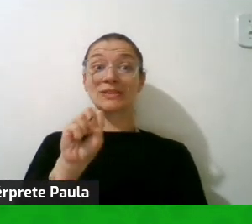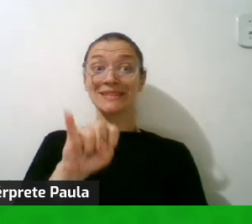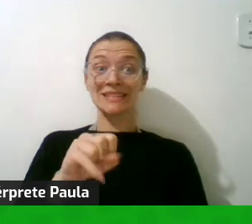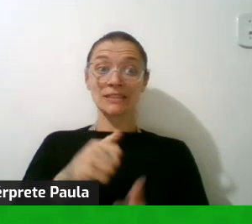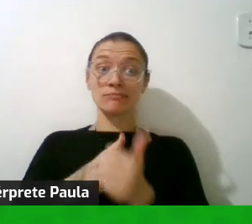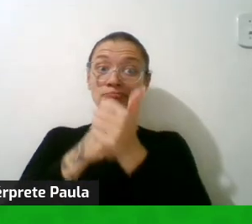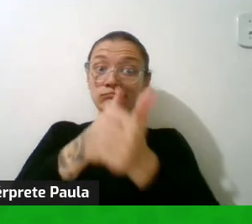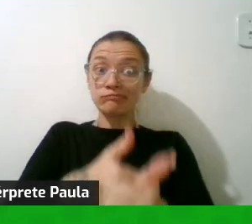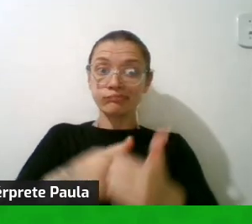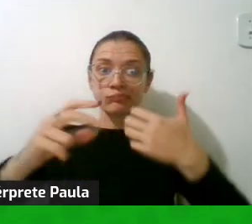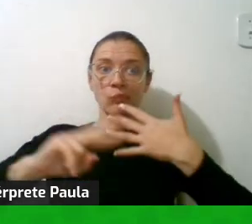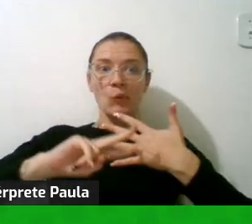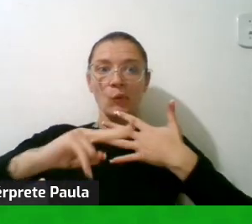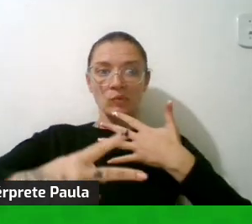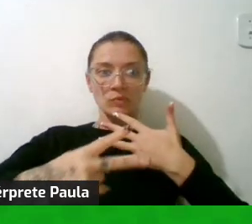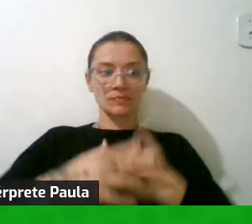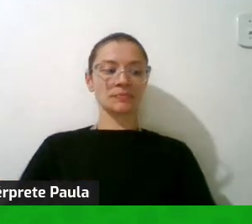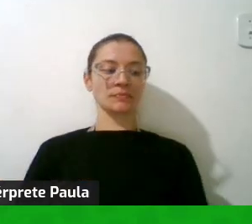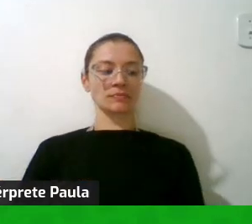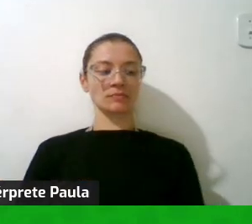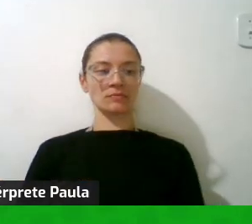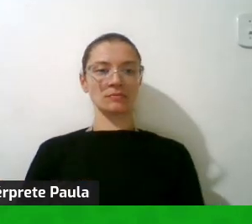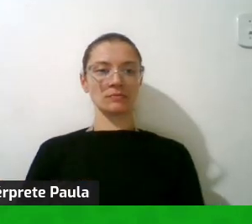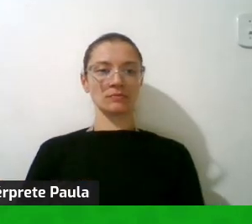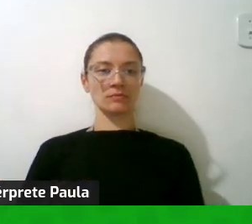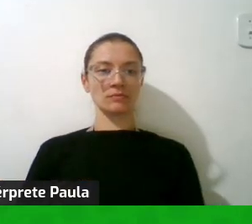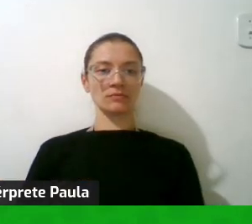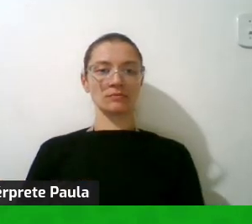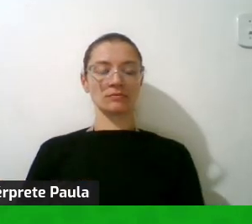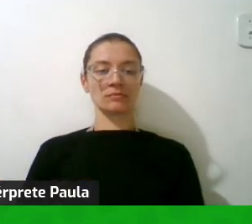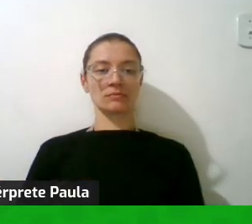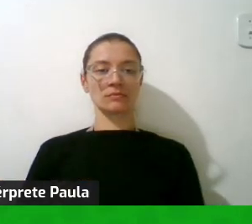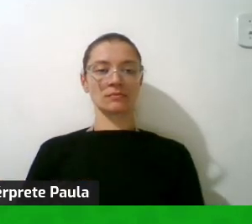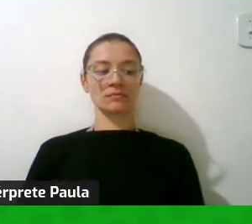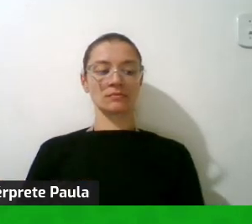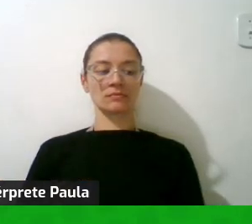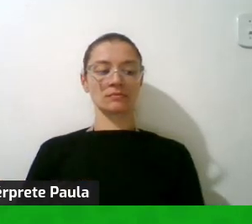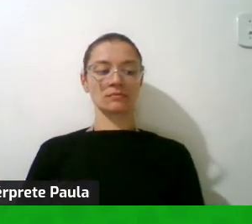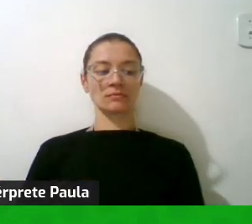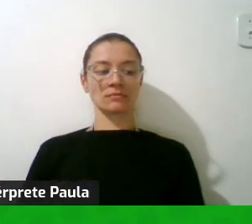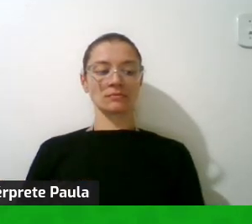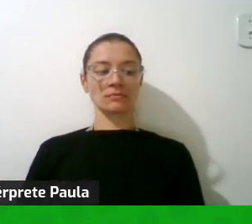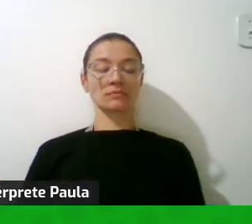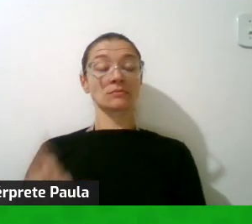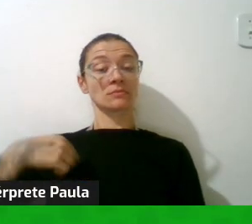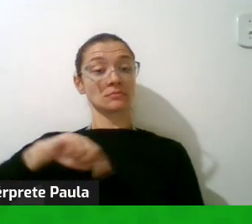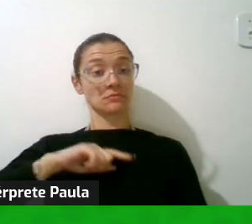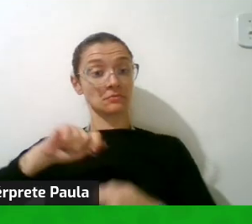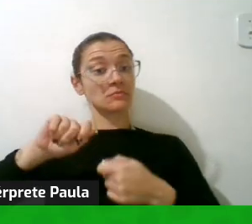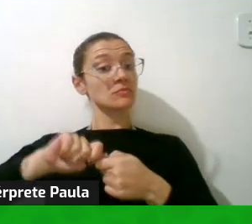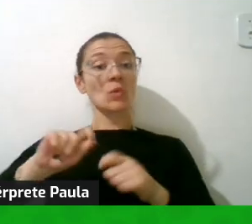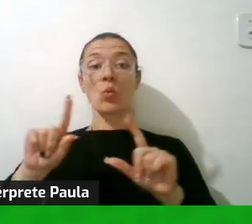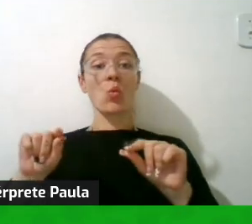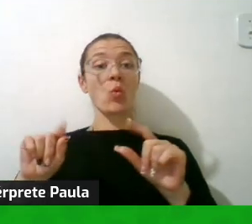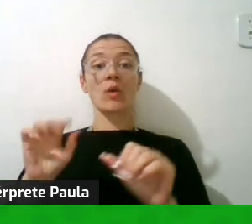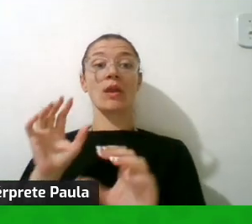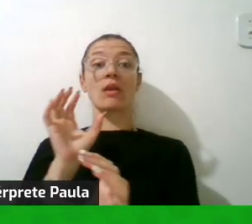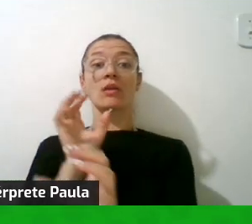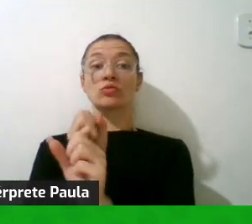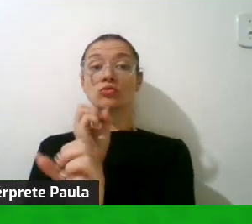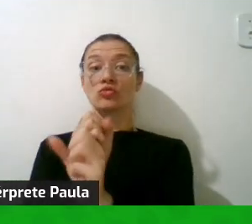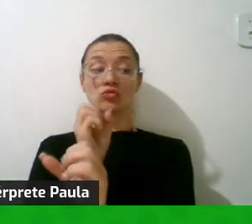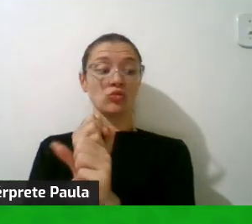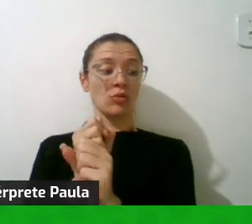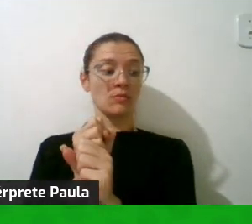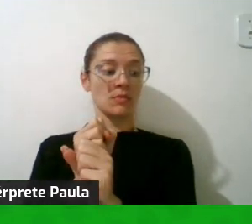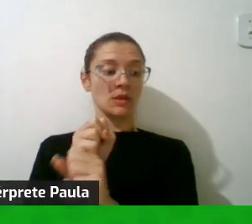falou de condicional ontem, a gente falou de se. Então, a gente vai fazer a soma se. E como que a gente